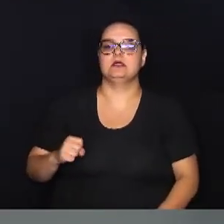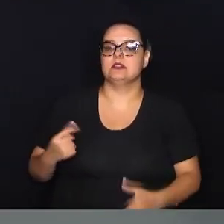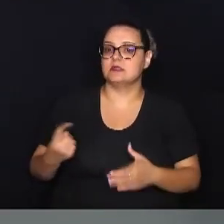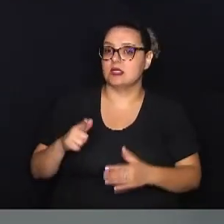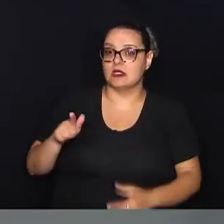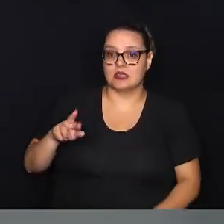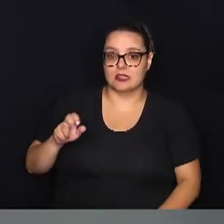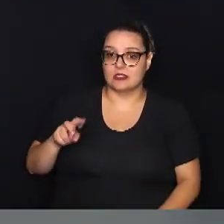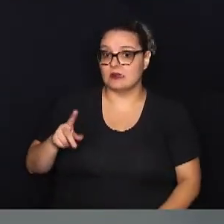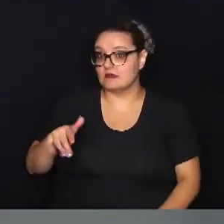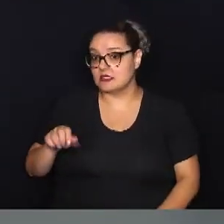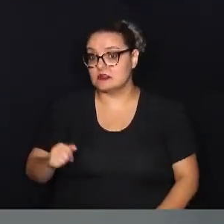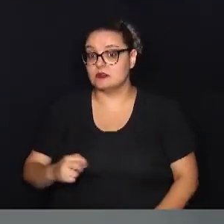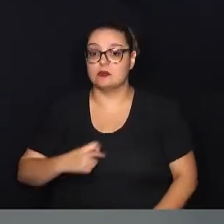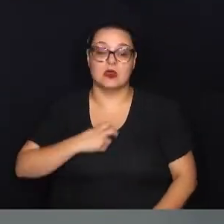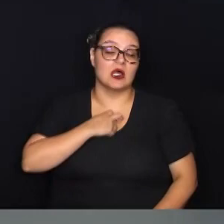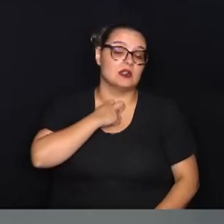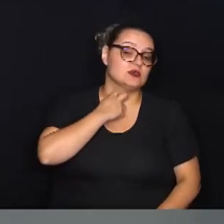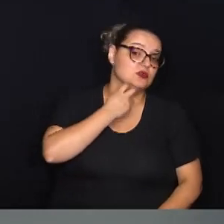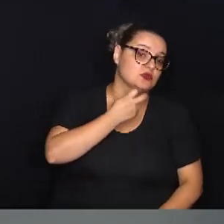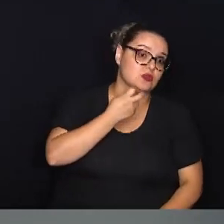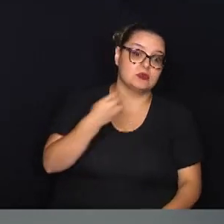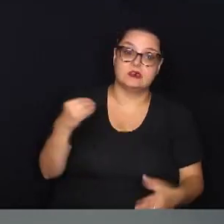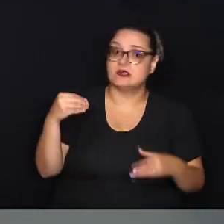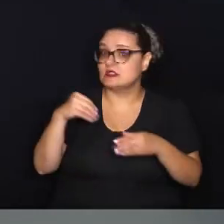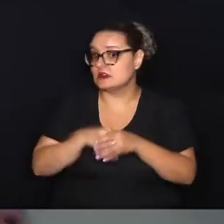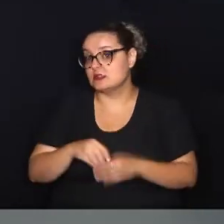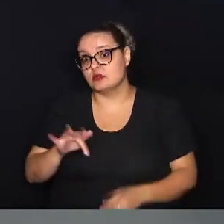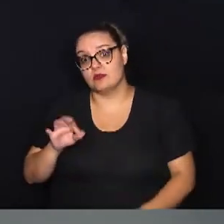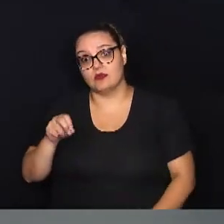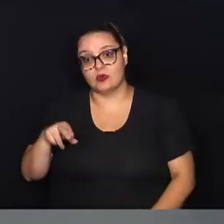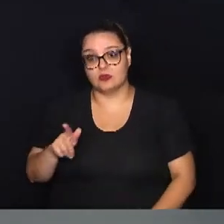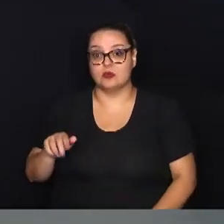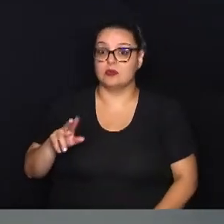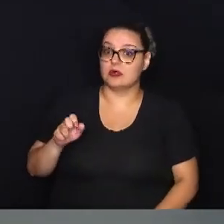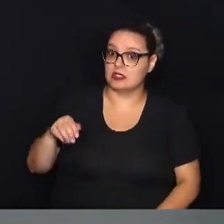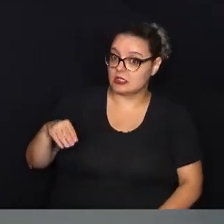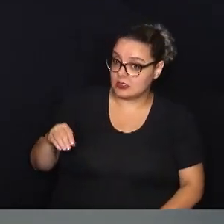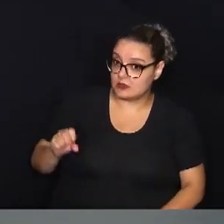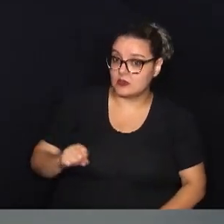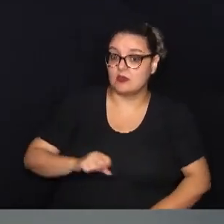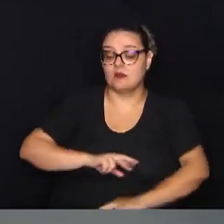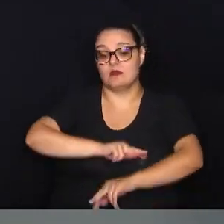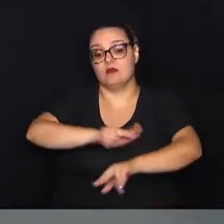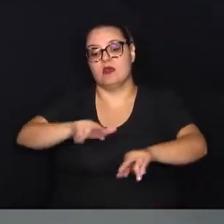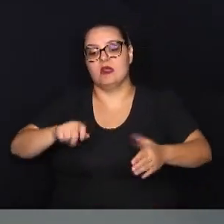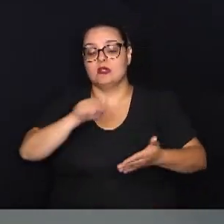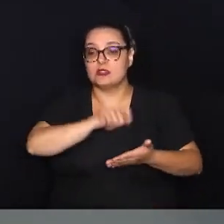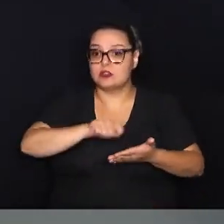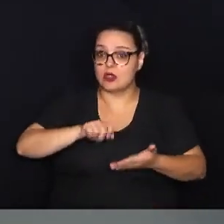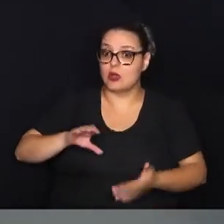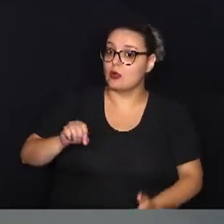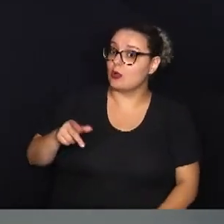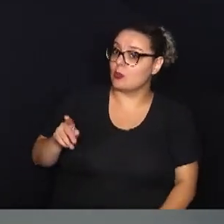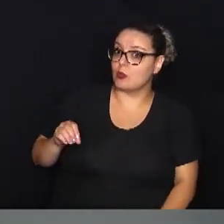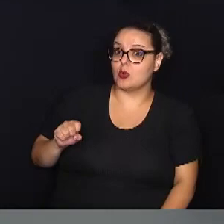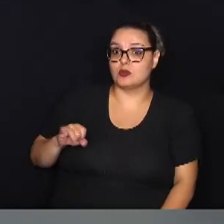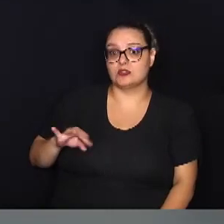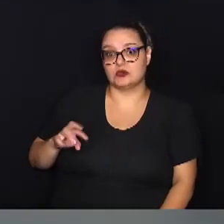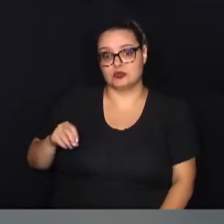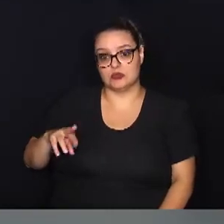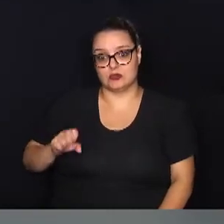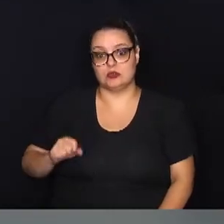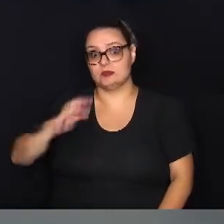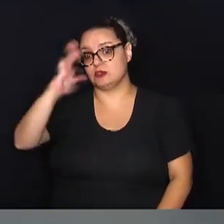as vozes que estão documentadas nesses fonogramas, a imensa obra dos compositores brasileiros de todos